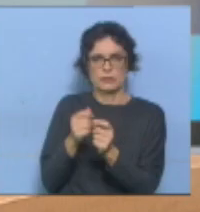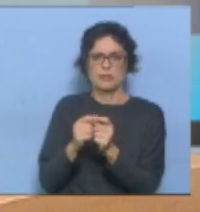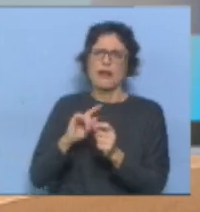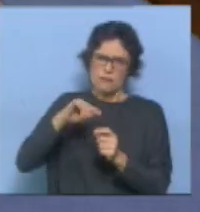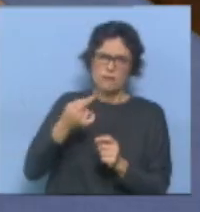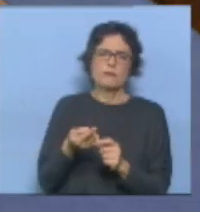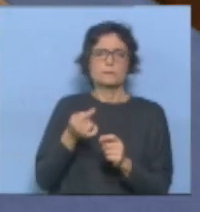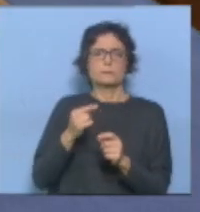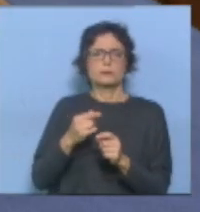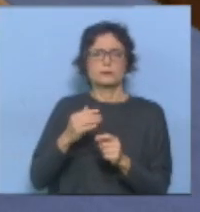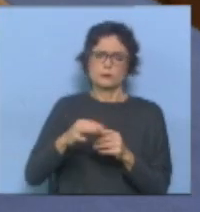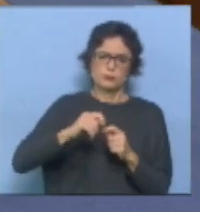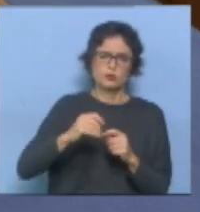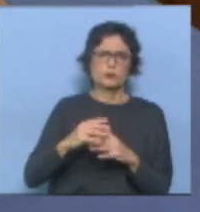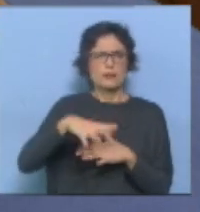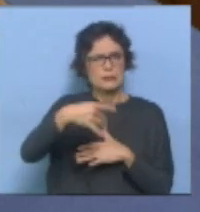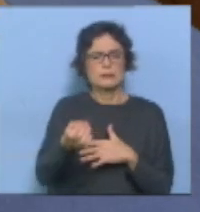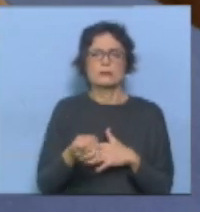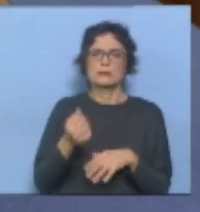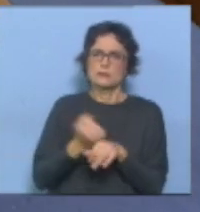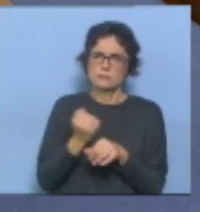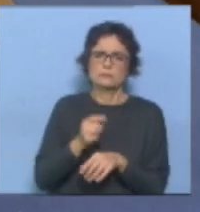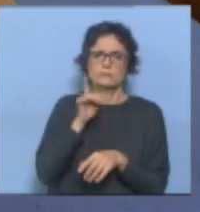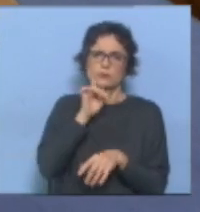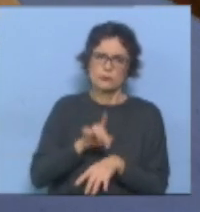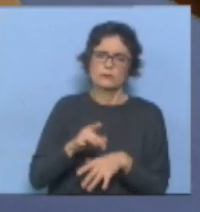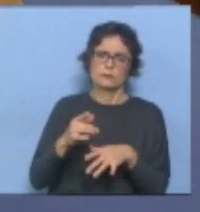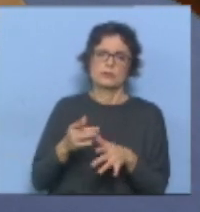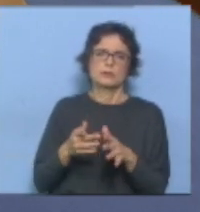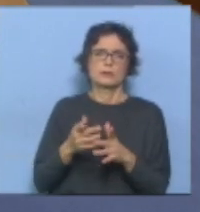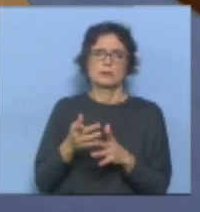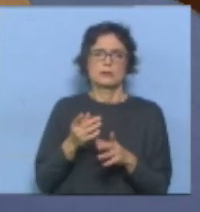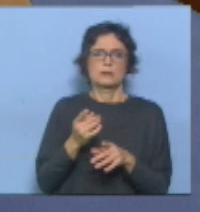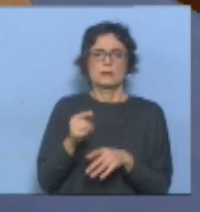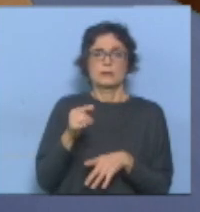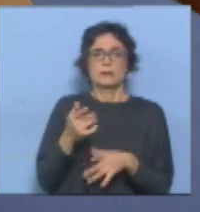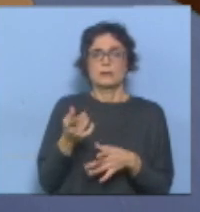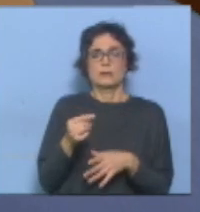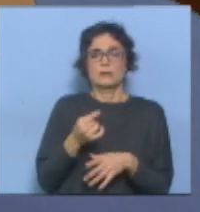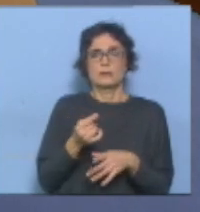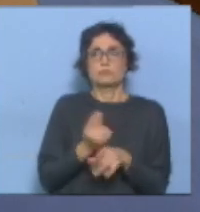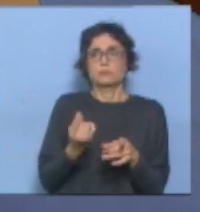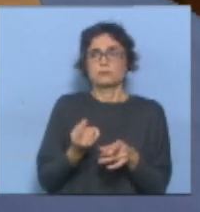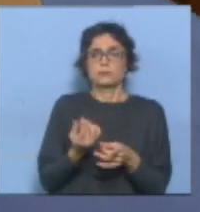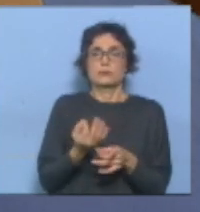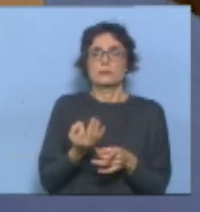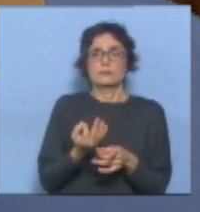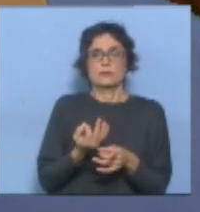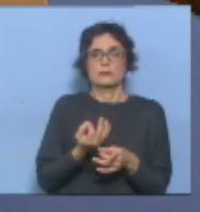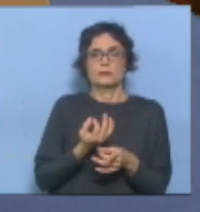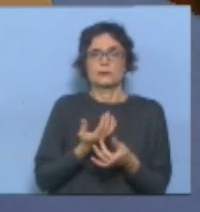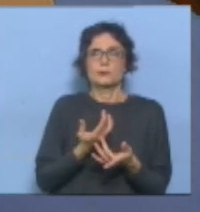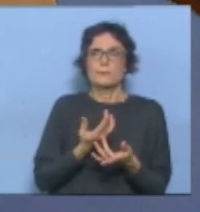noutras funções, sobretudo aqui no serviço, também porque fui ganhando o gosto e a paixão